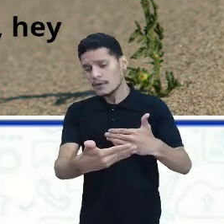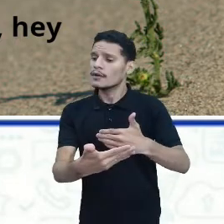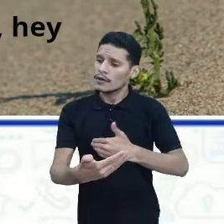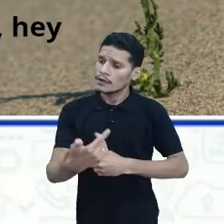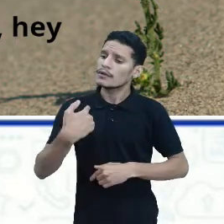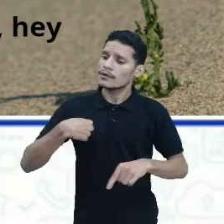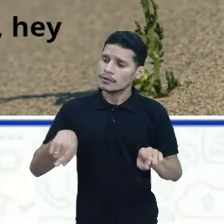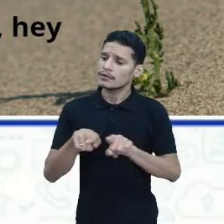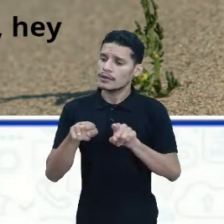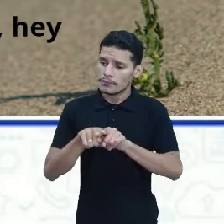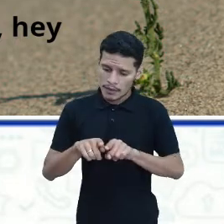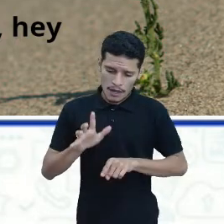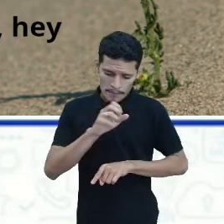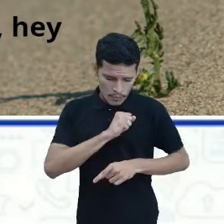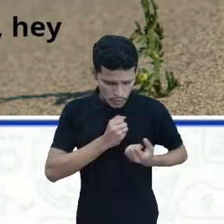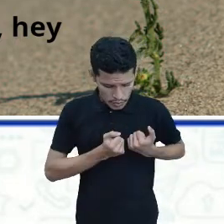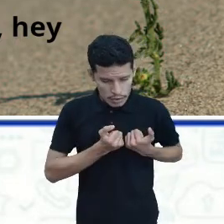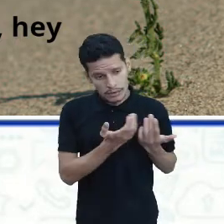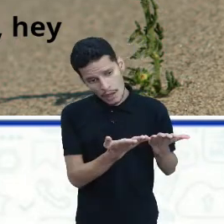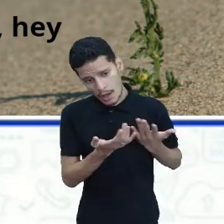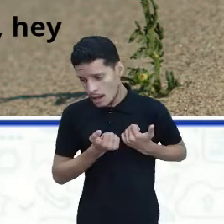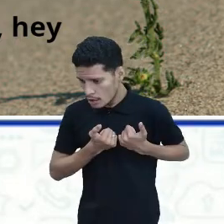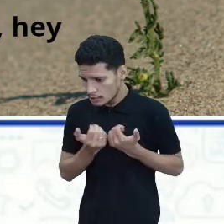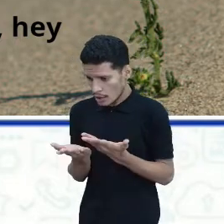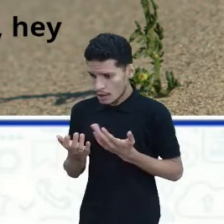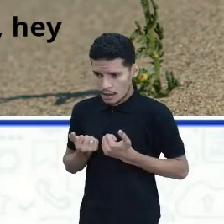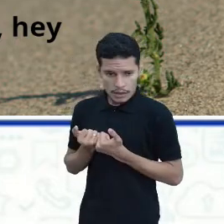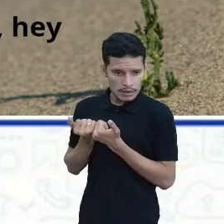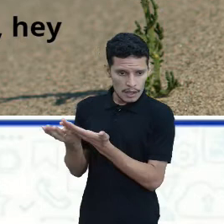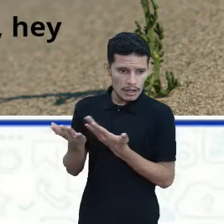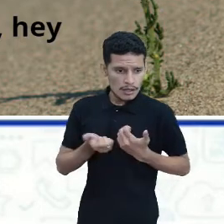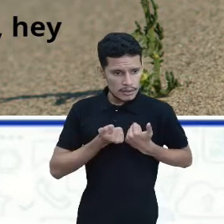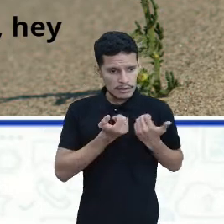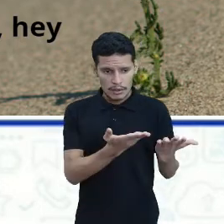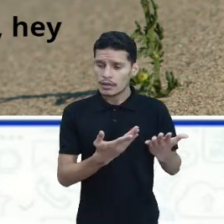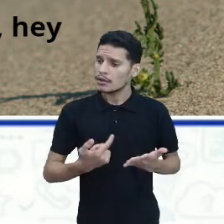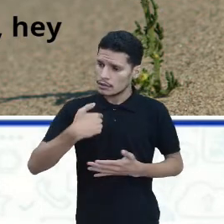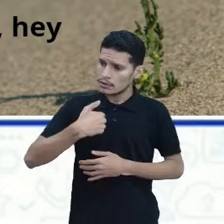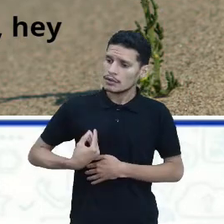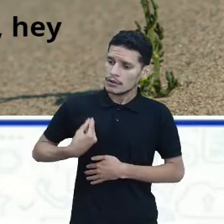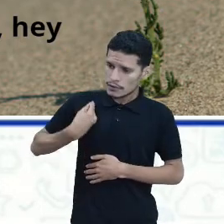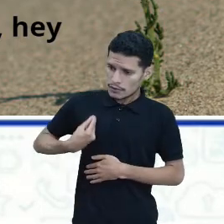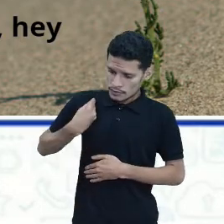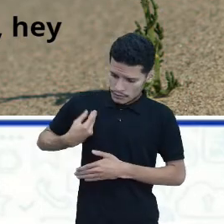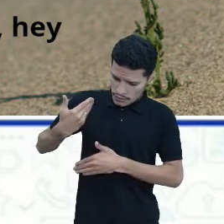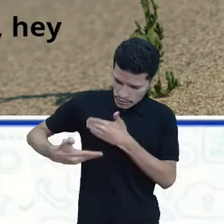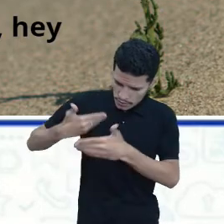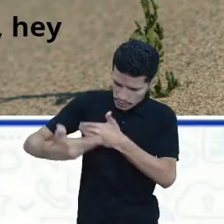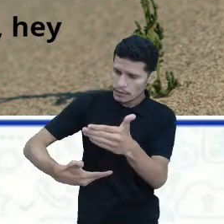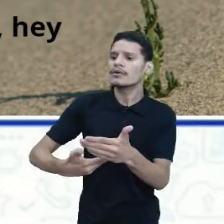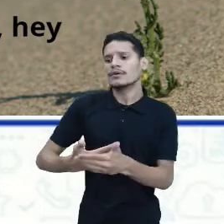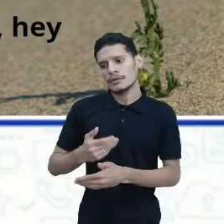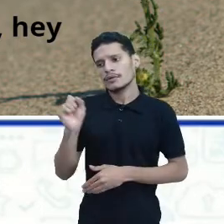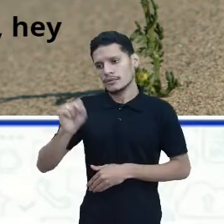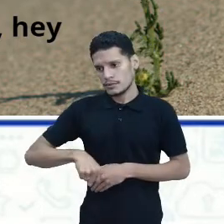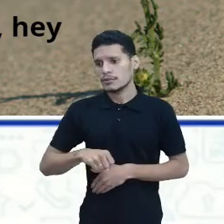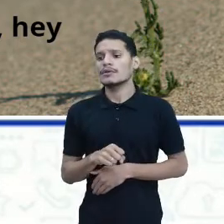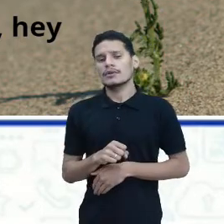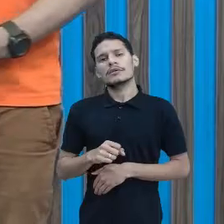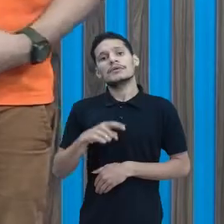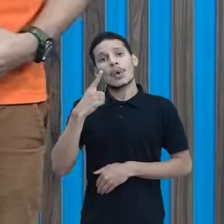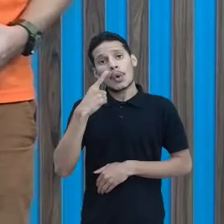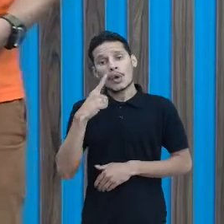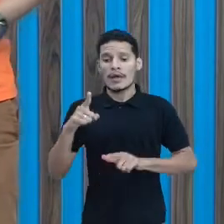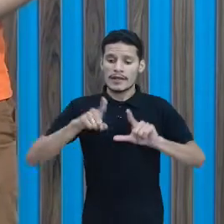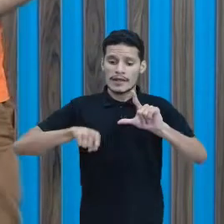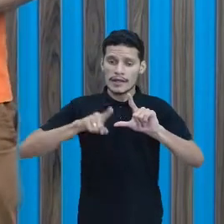tenho todo o meu amor para dar. And I will survive, hey, hey. E eu sobreviverei. Muito bacana essa letra,